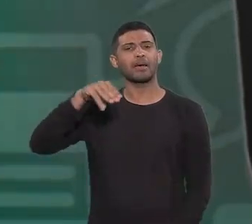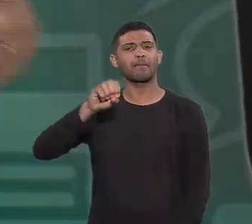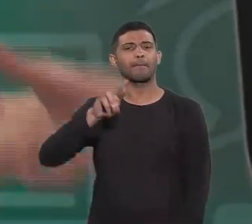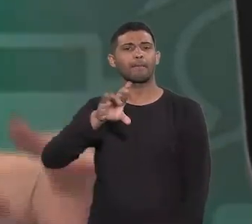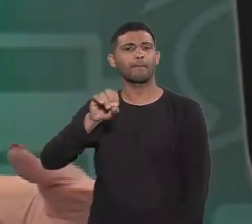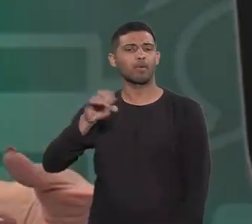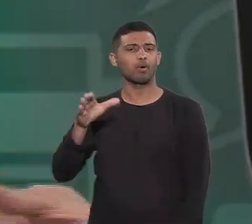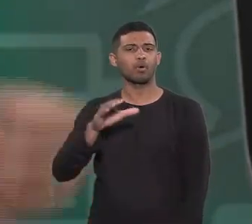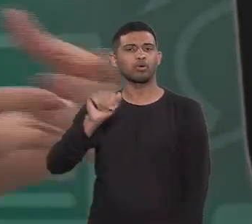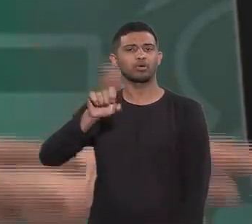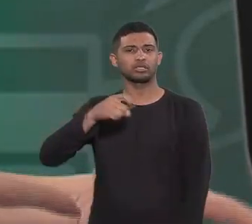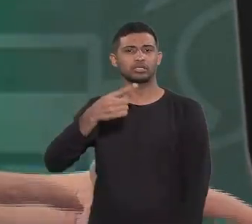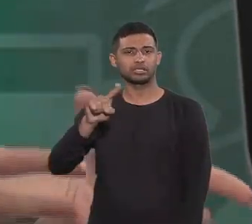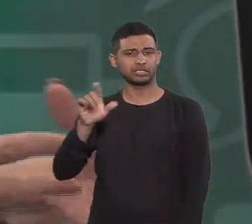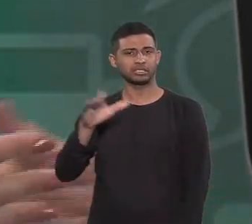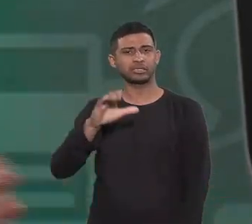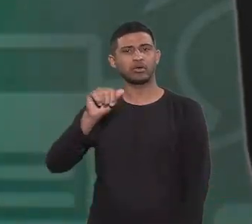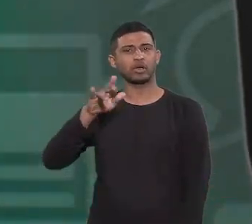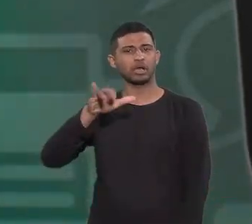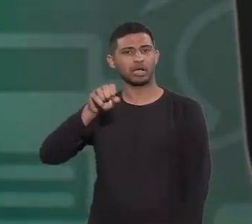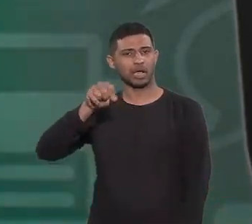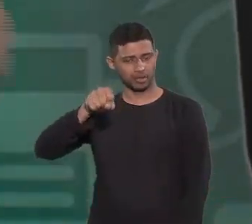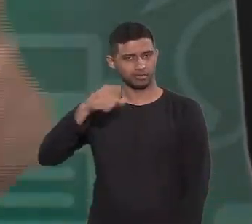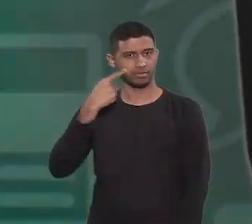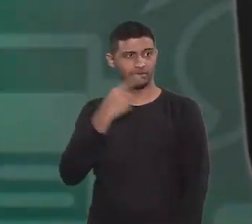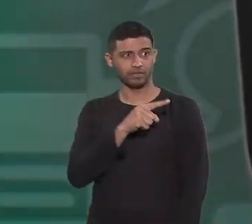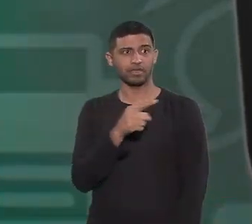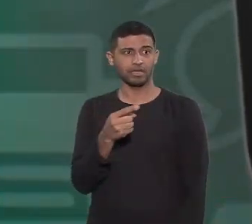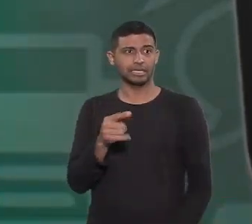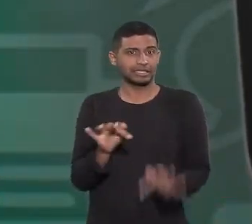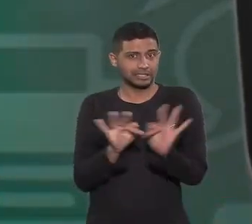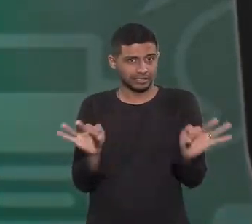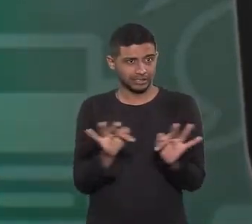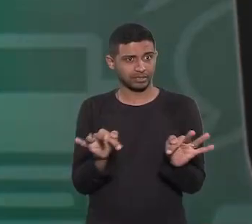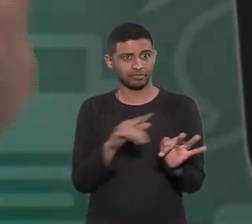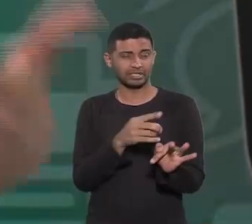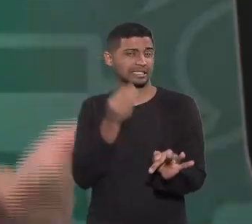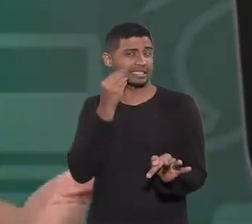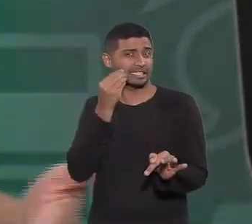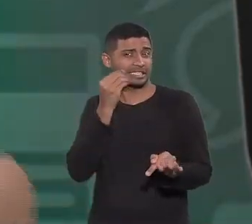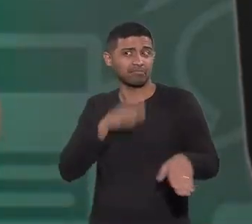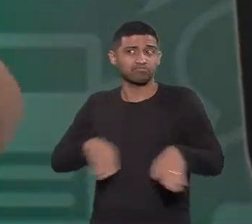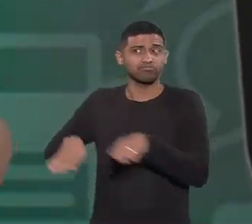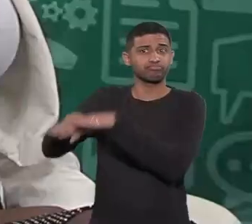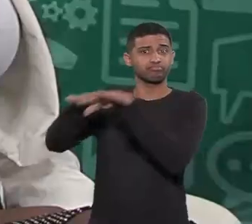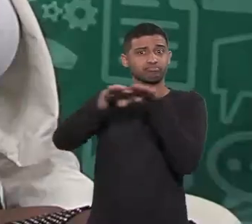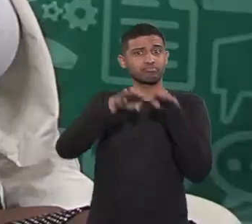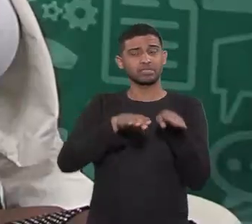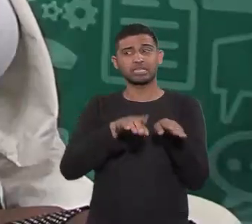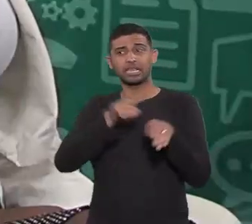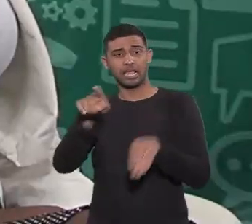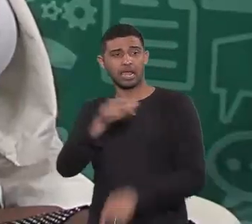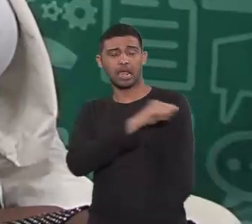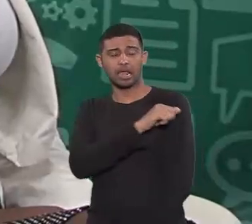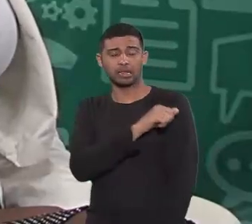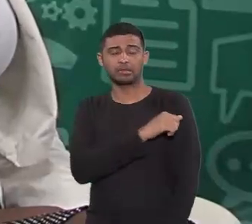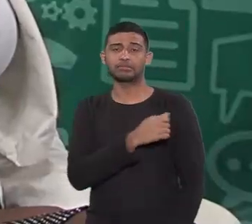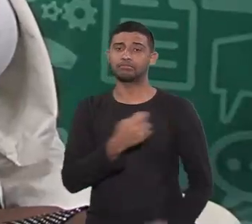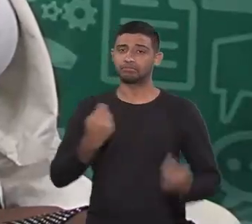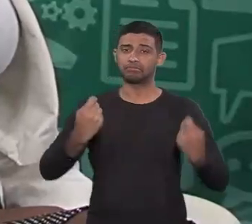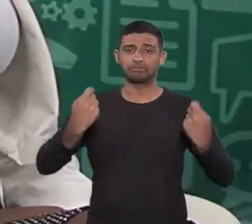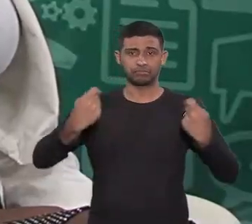Carlos, também tem uma origem simples. E para concorrer em igualdade com os demais alunos, é